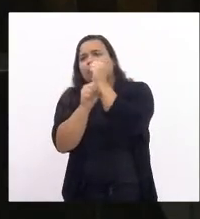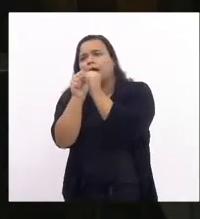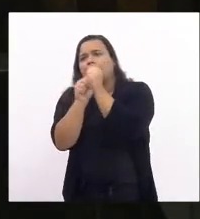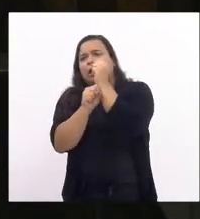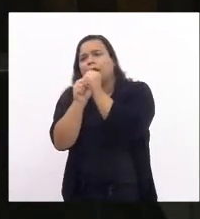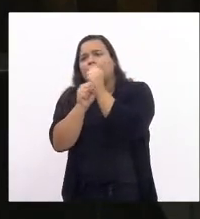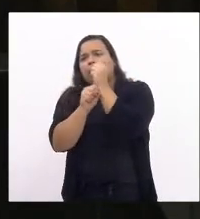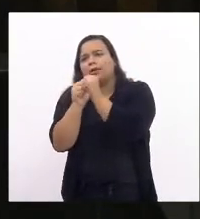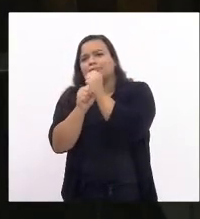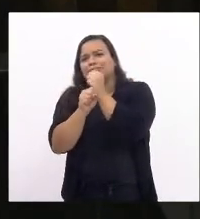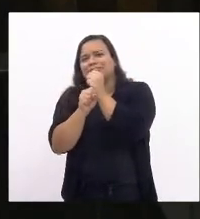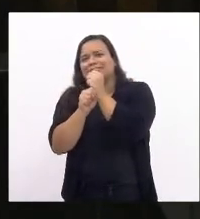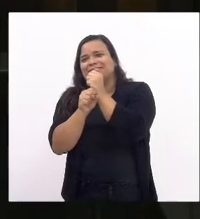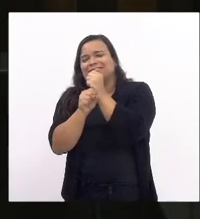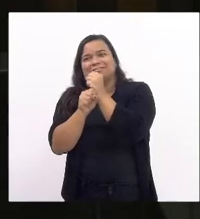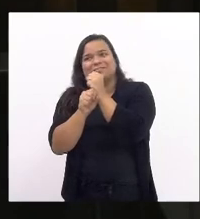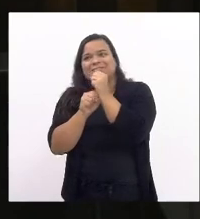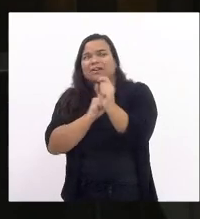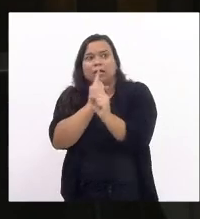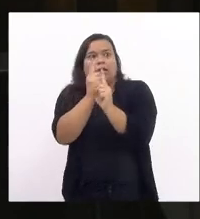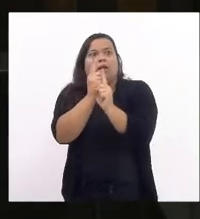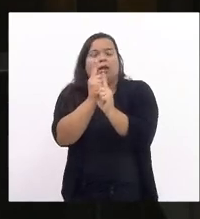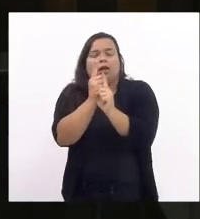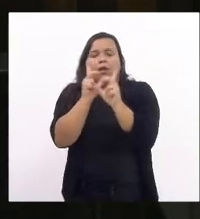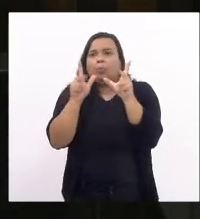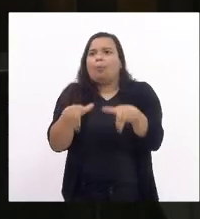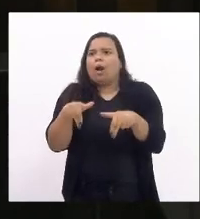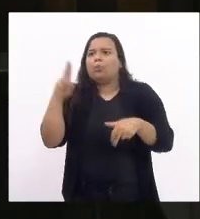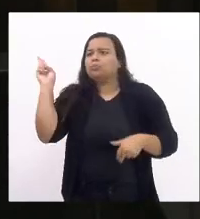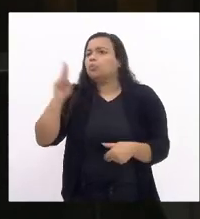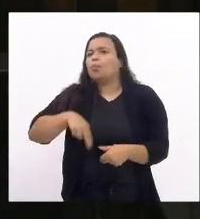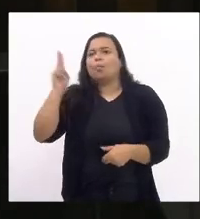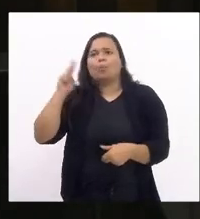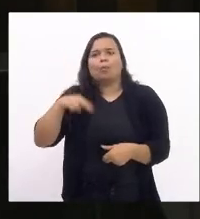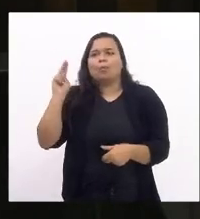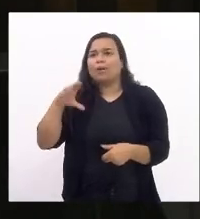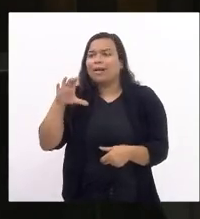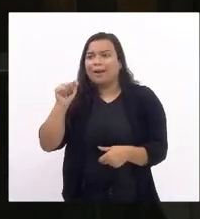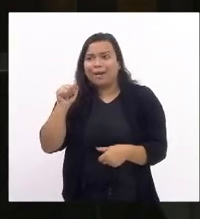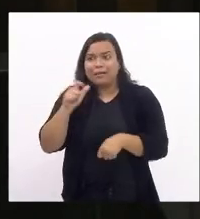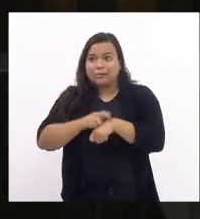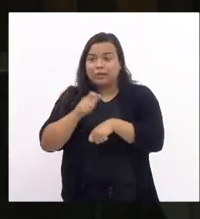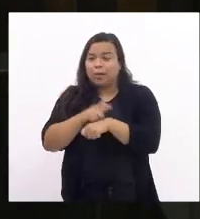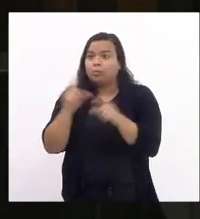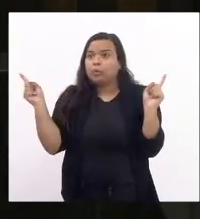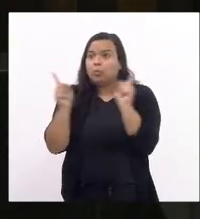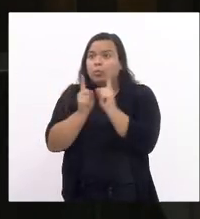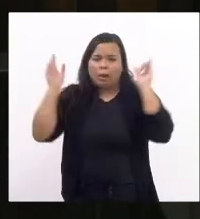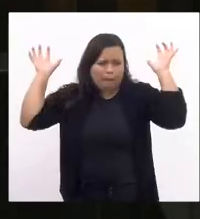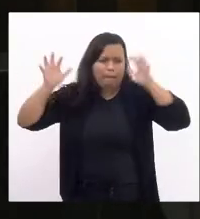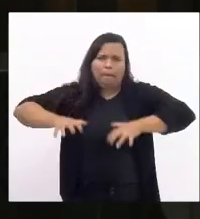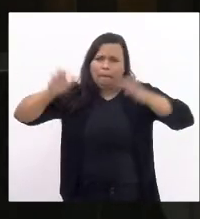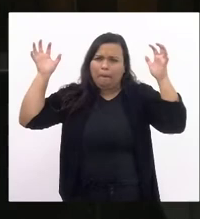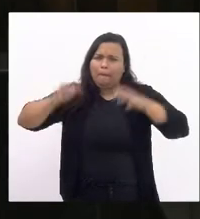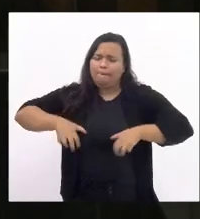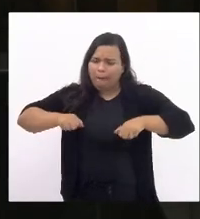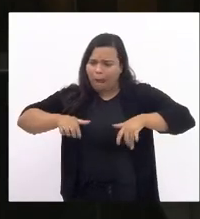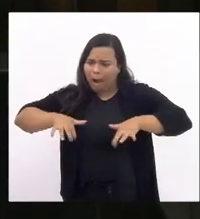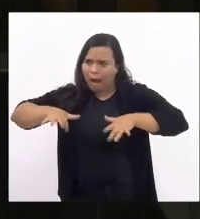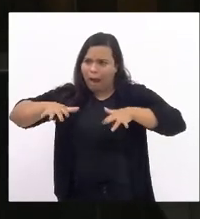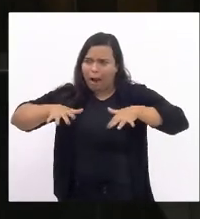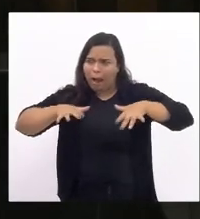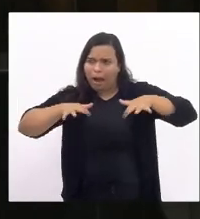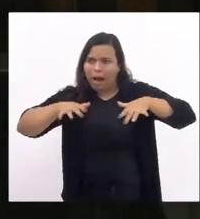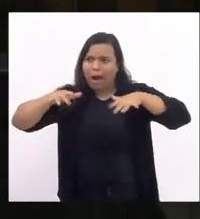medição, nunca houve uma chuva tão intensa num tão curto espaço de tempo. Então, é evidente que não dá para